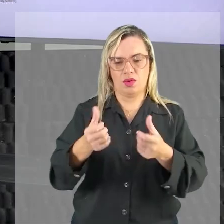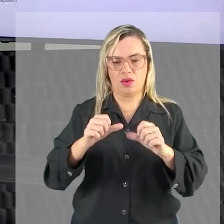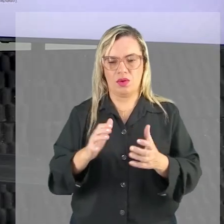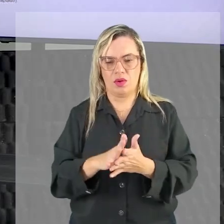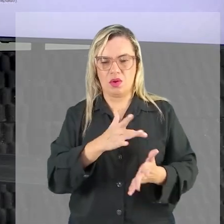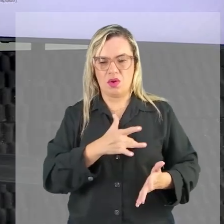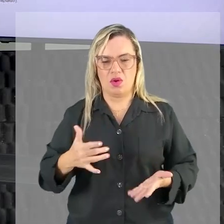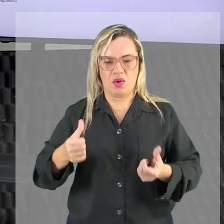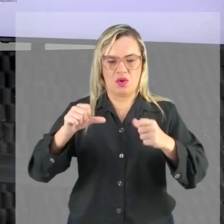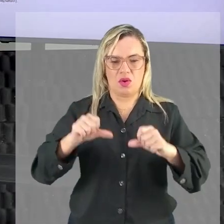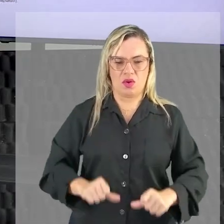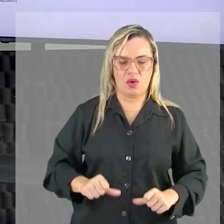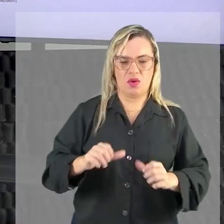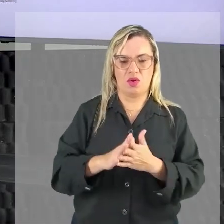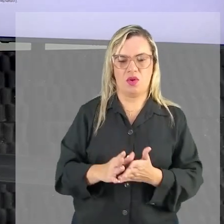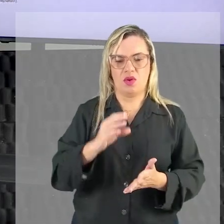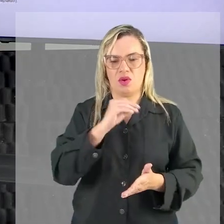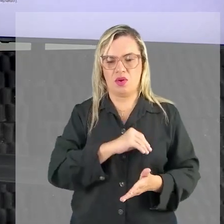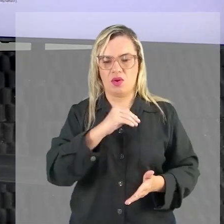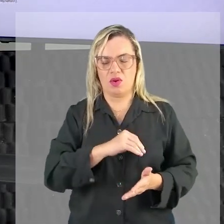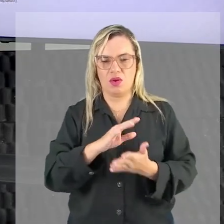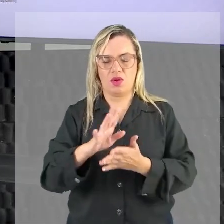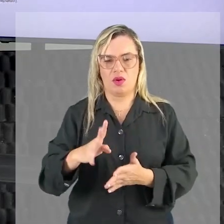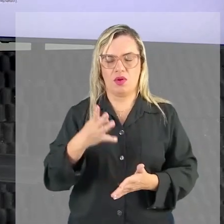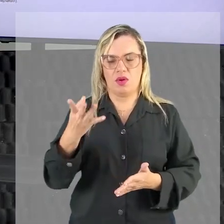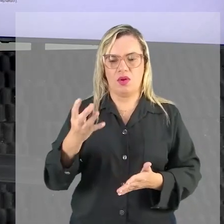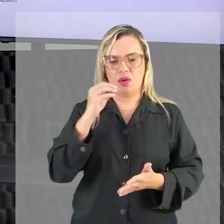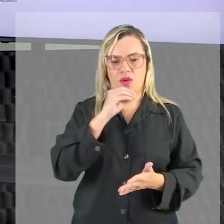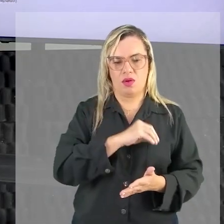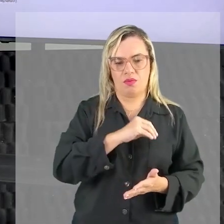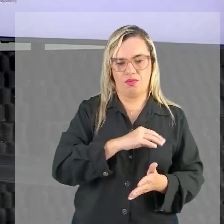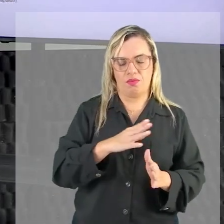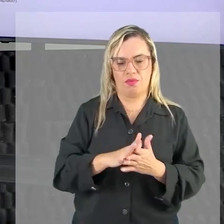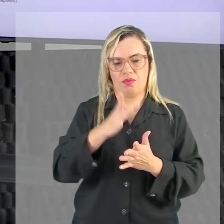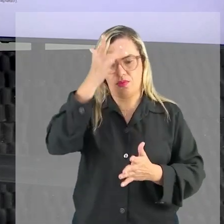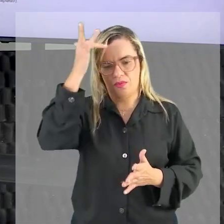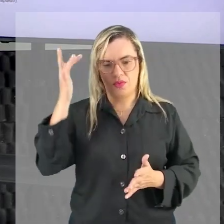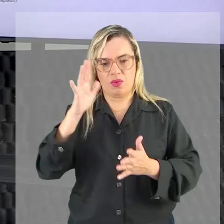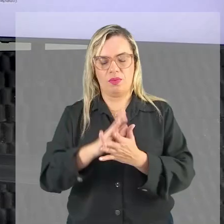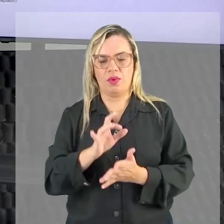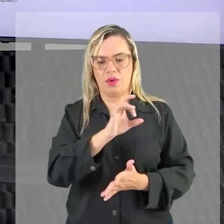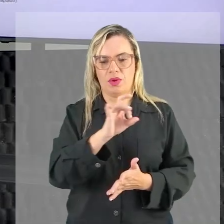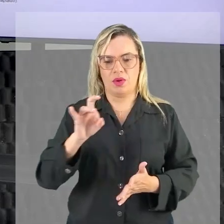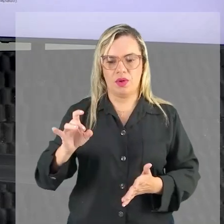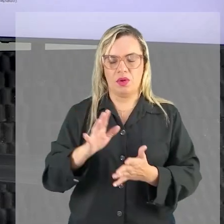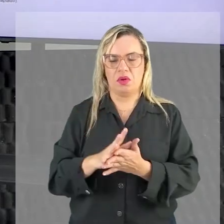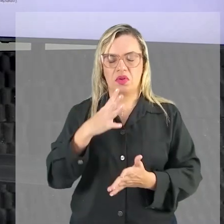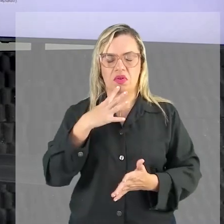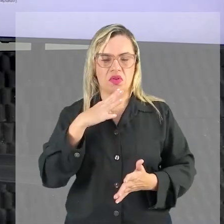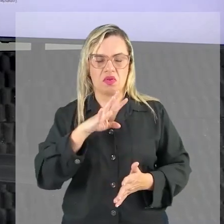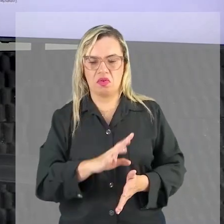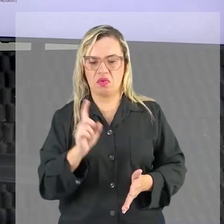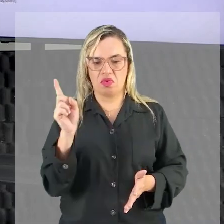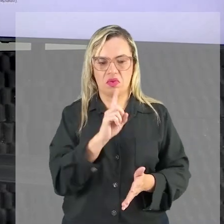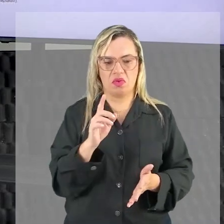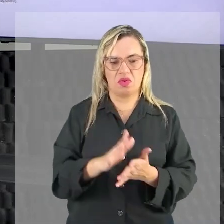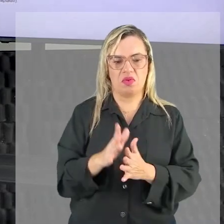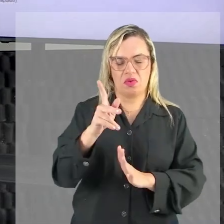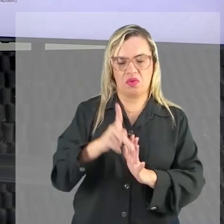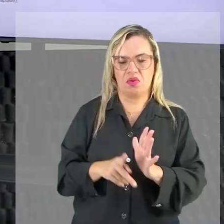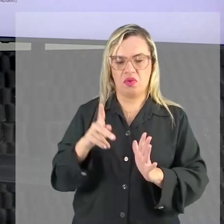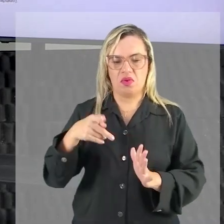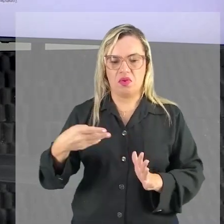até 4 salários mínimos por pessoa, pessoas que desconhecem os programas públicos de práticas corporais e